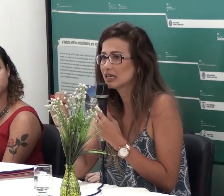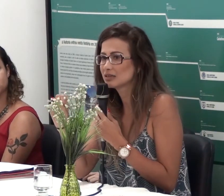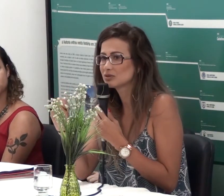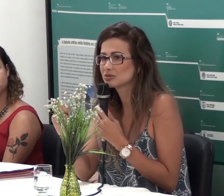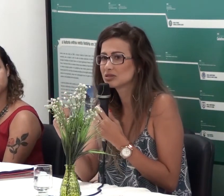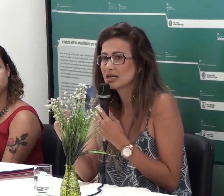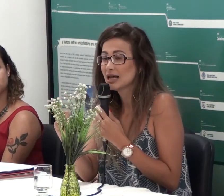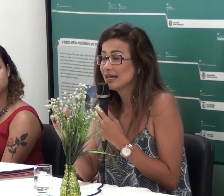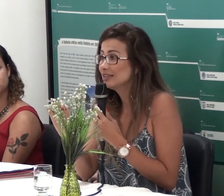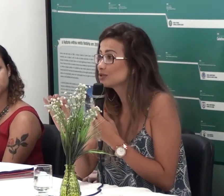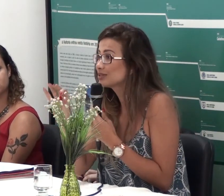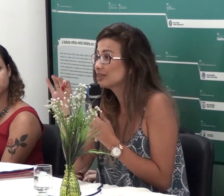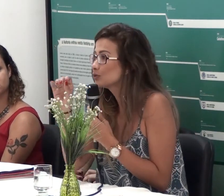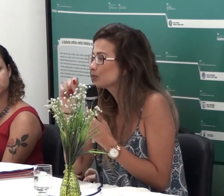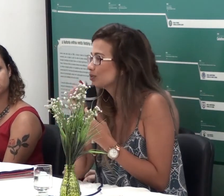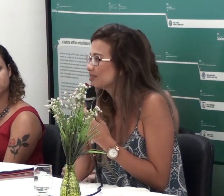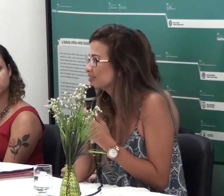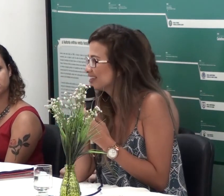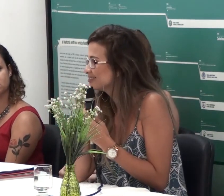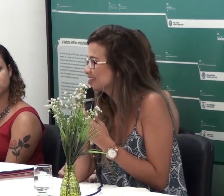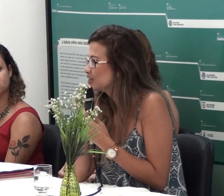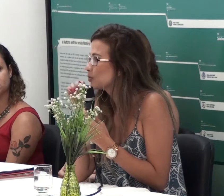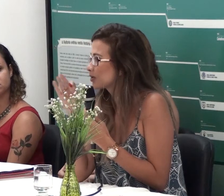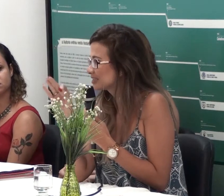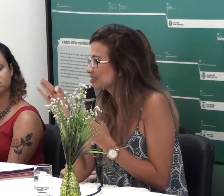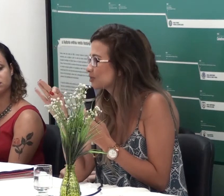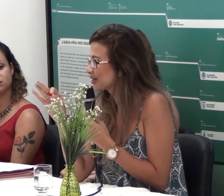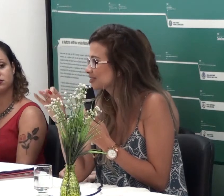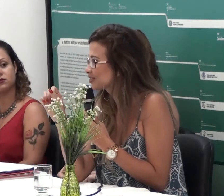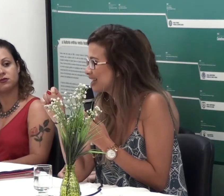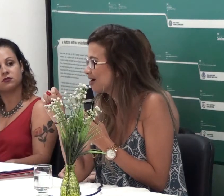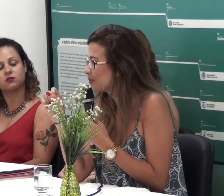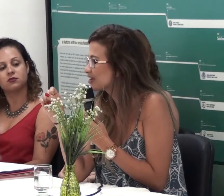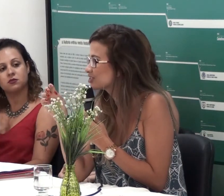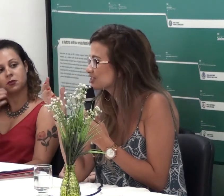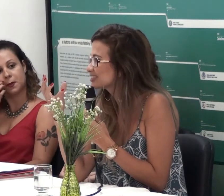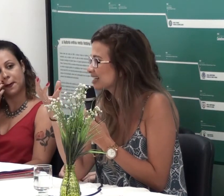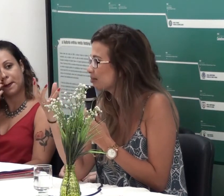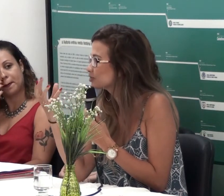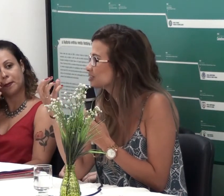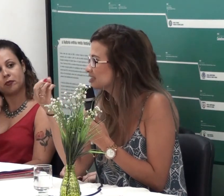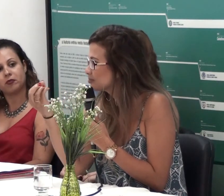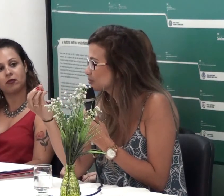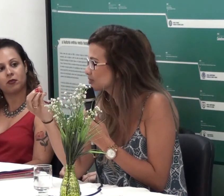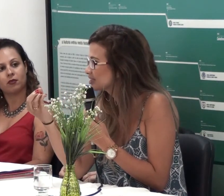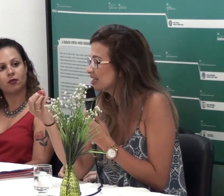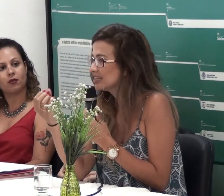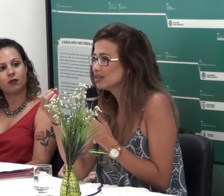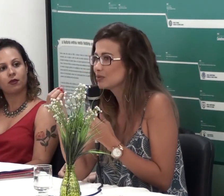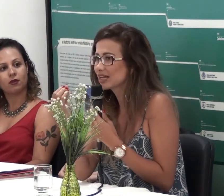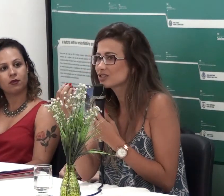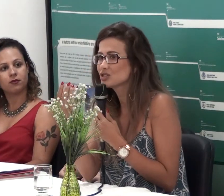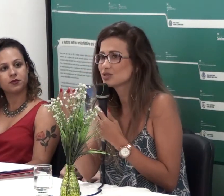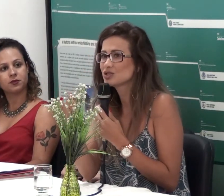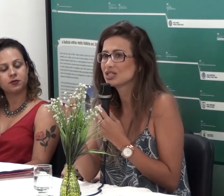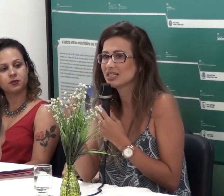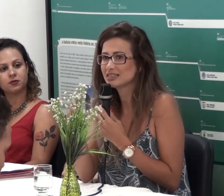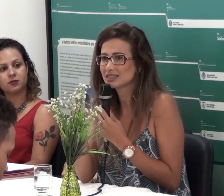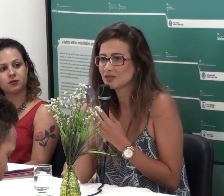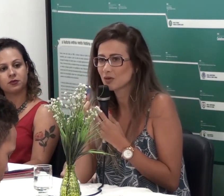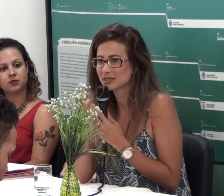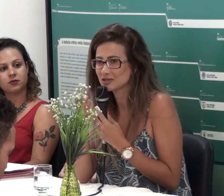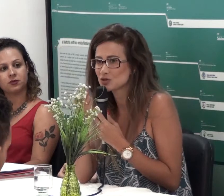dos brinquedos, isso tem tudo a ver. No processo educacional, a gente sabe os símbolos e o que a